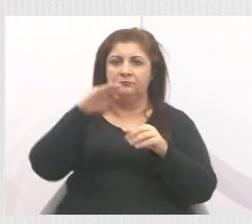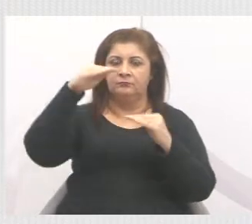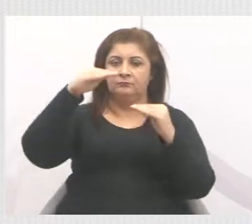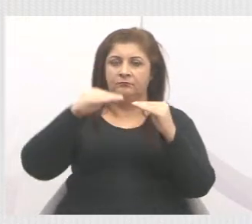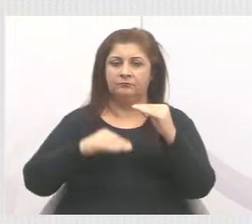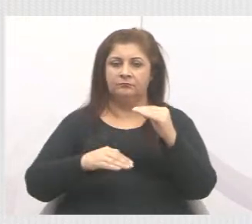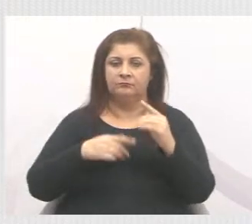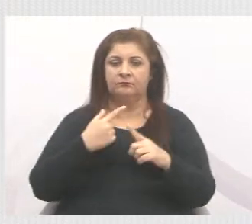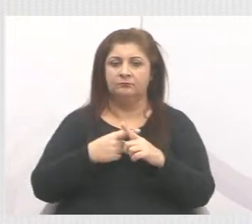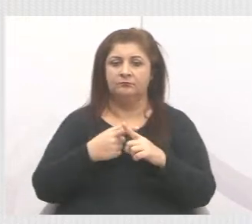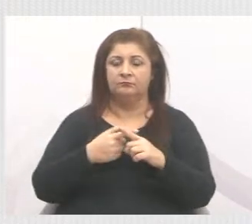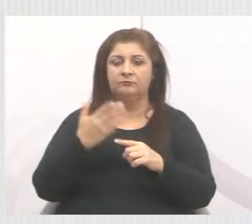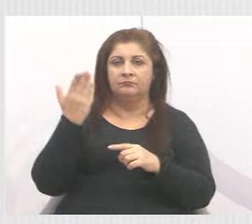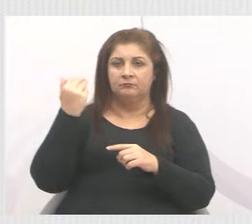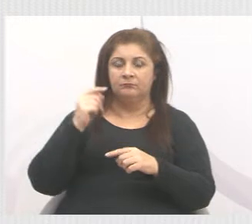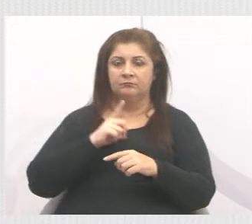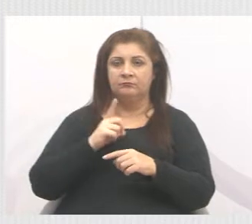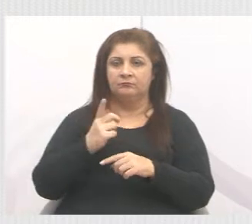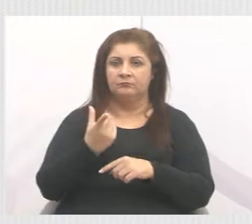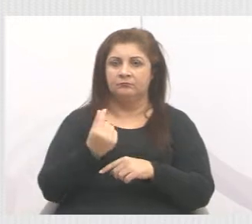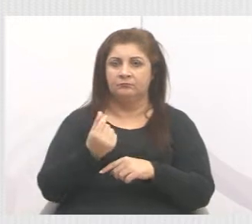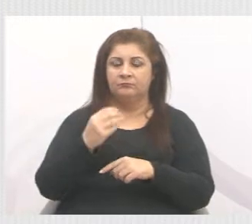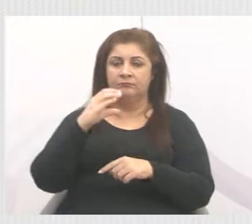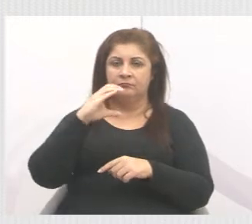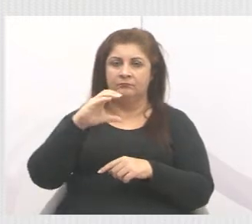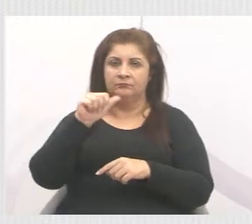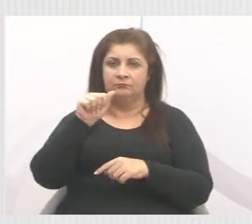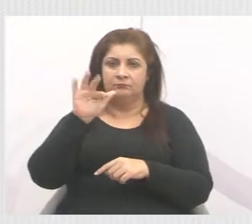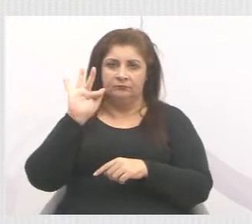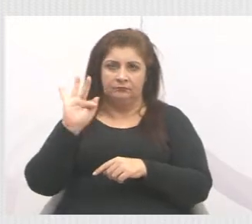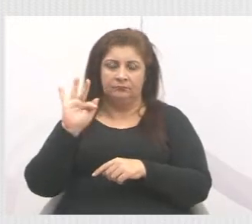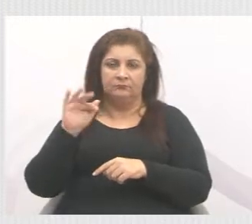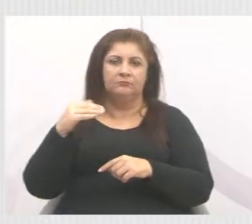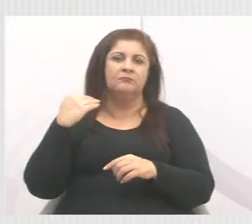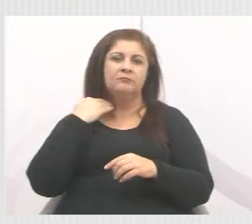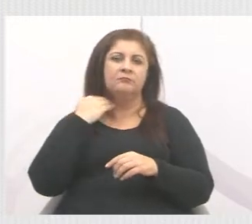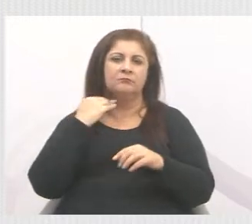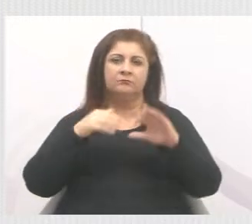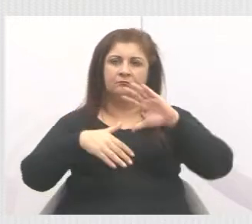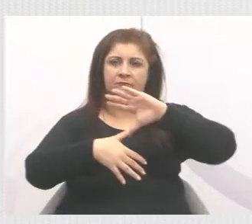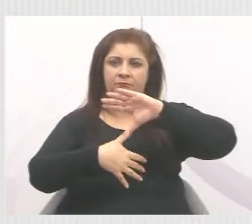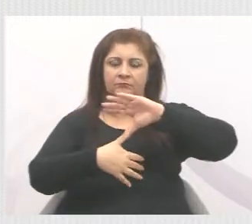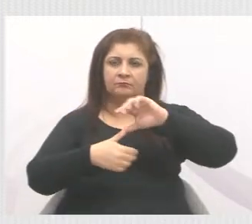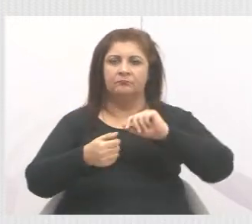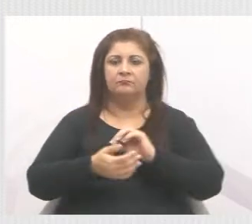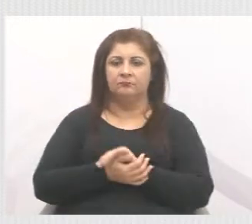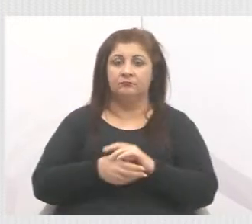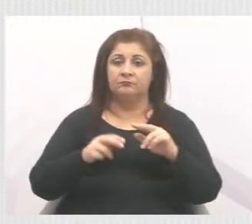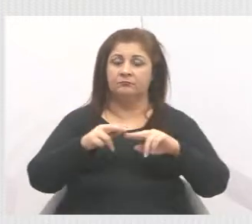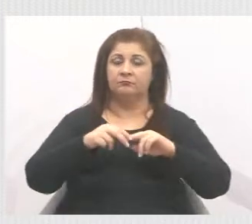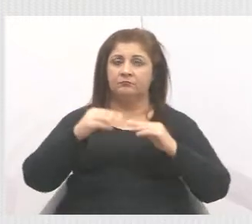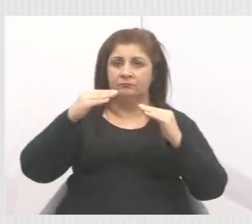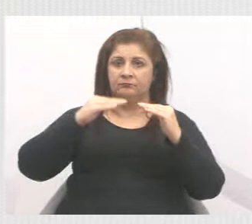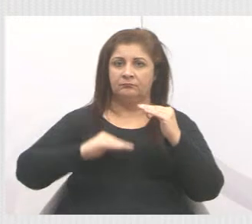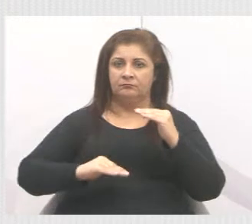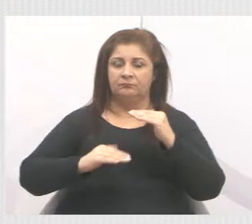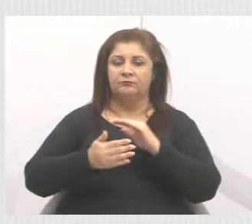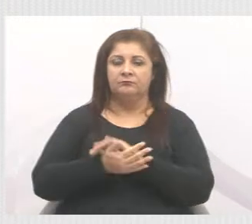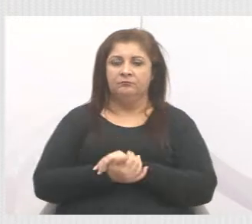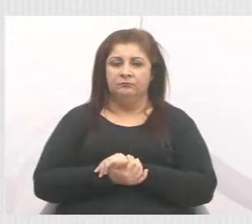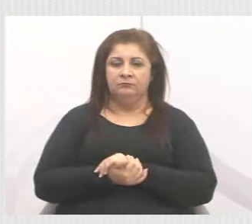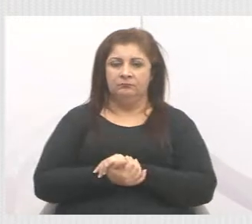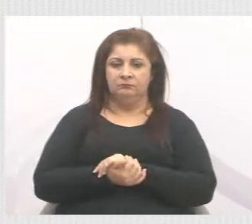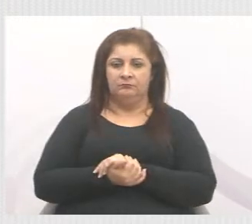do CAF, que inflava aqui o orçamento da Secretaria de Infra, estão hoje na Secretaria de Planejamento e Governo, por isso que tem essa diferença da LOA